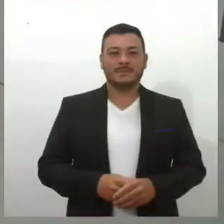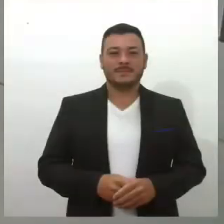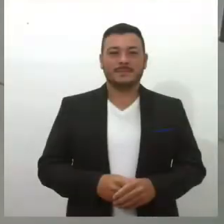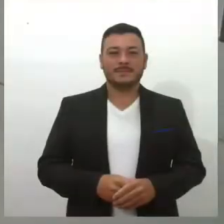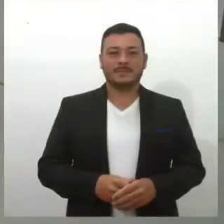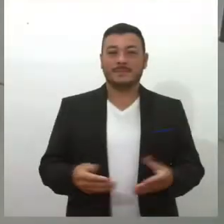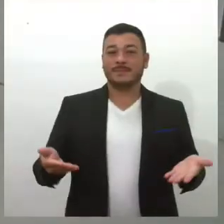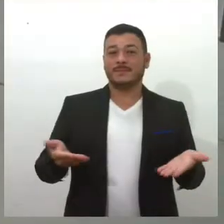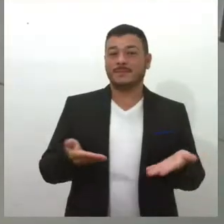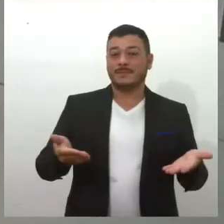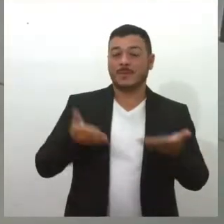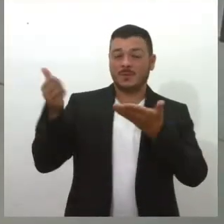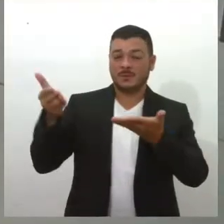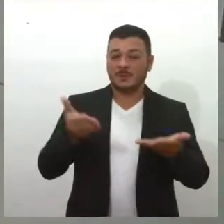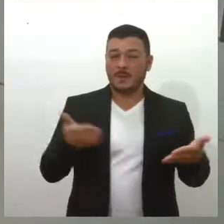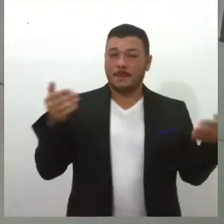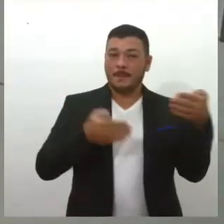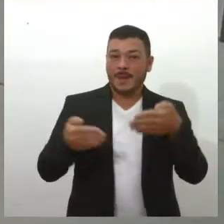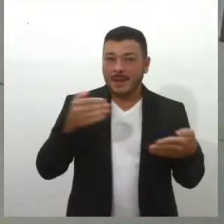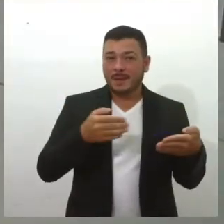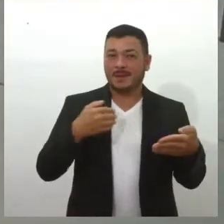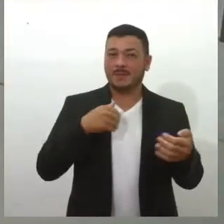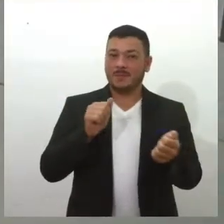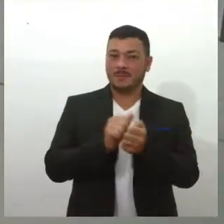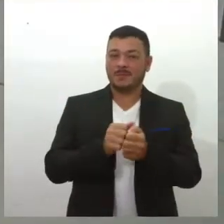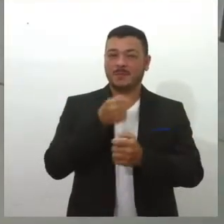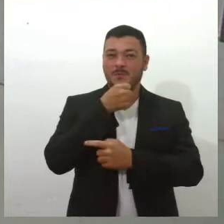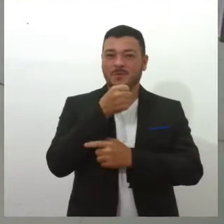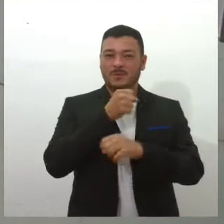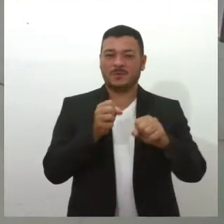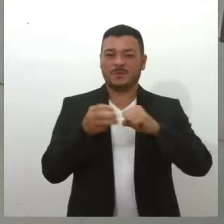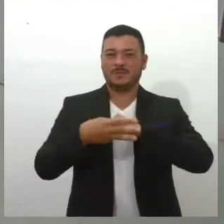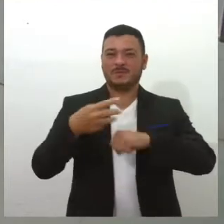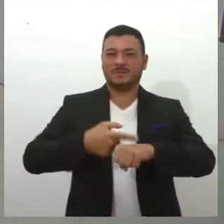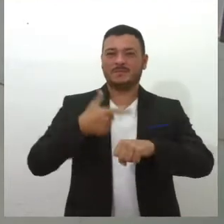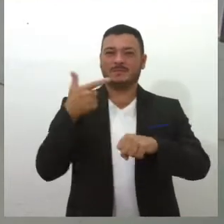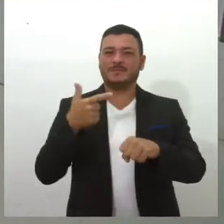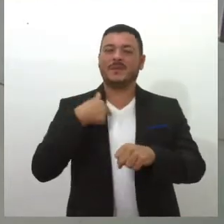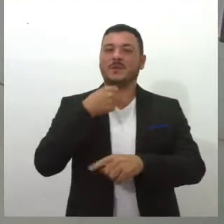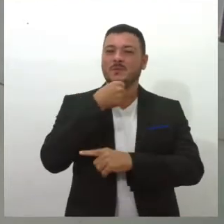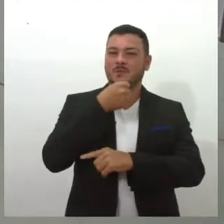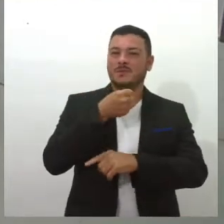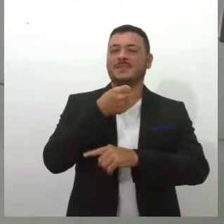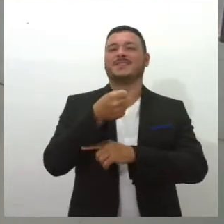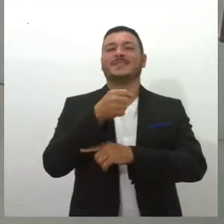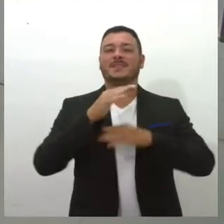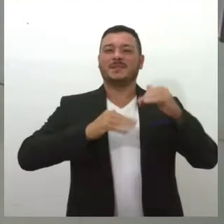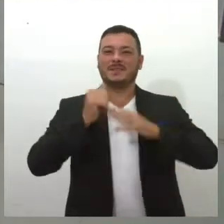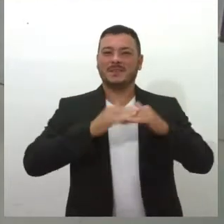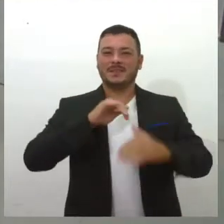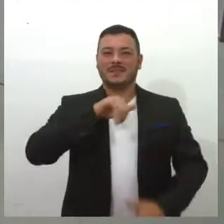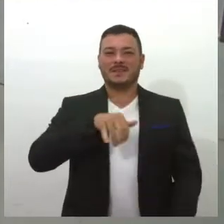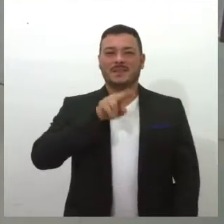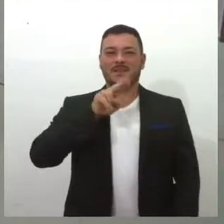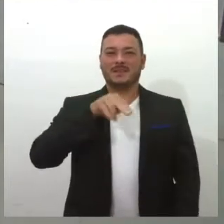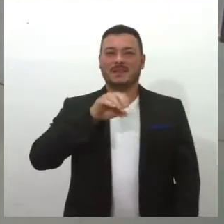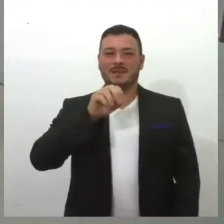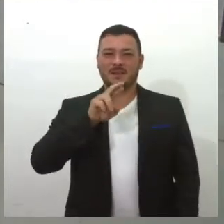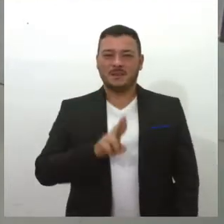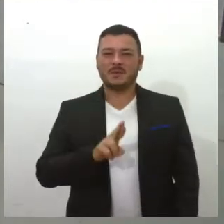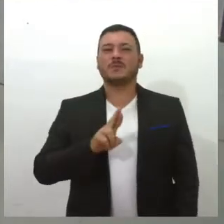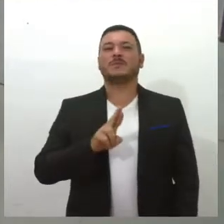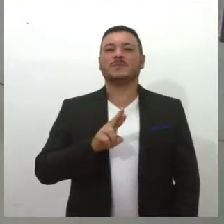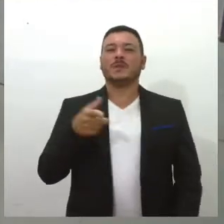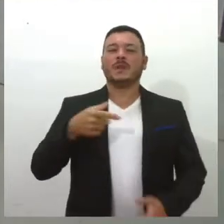E eu já vou chamar para participar comigo do Jornal da Lese, segunda edição, o jornalista e repórter Júnior Matos, que traz informações